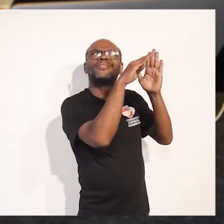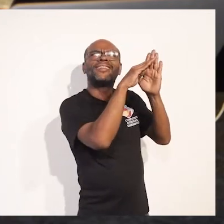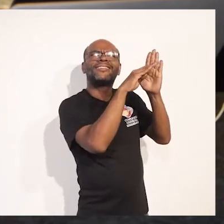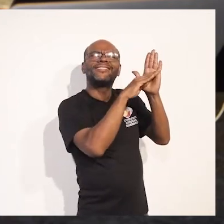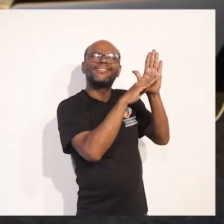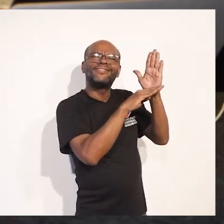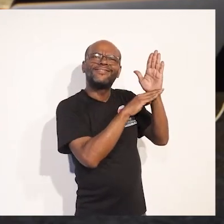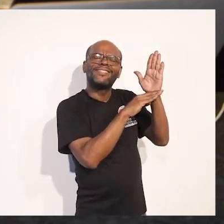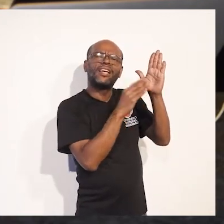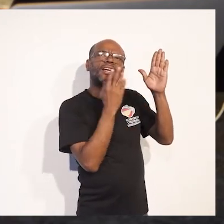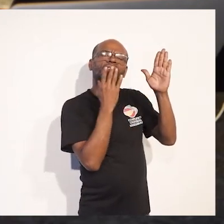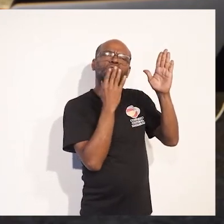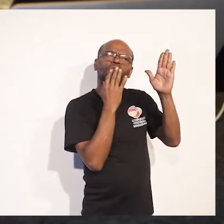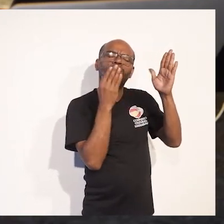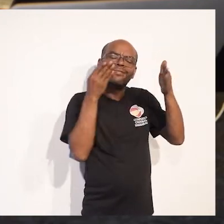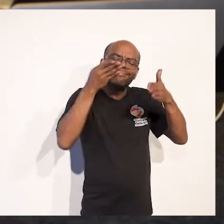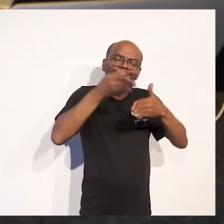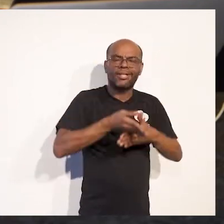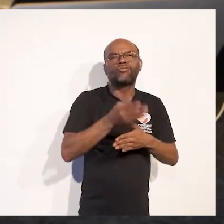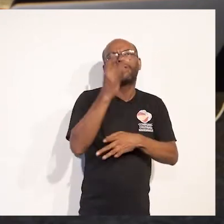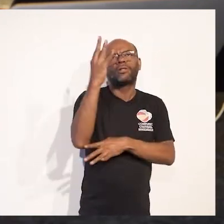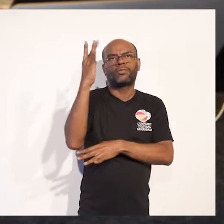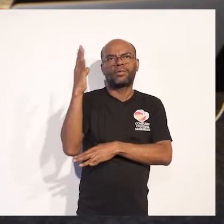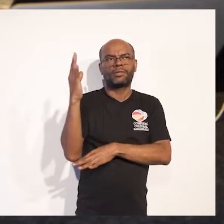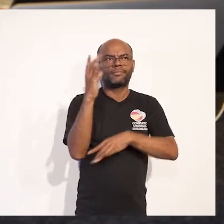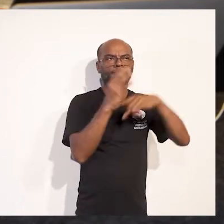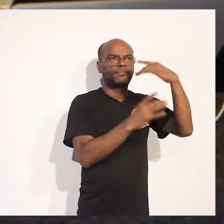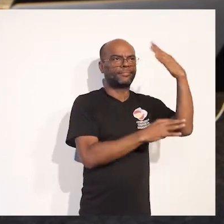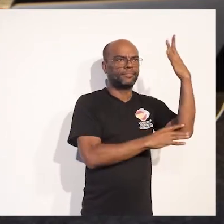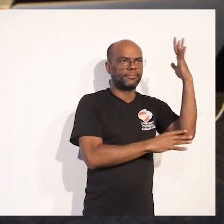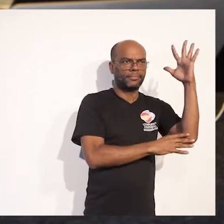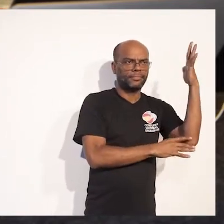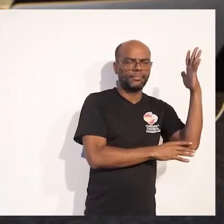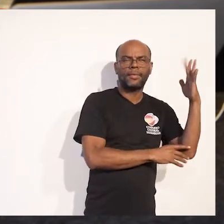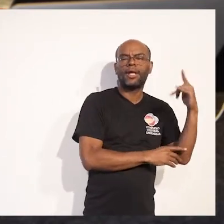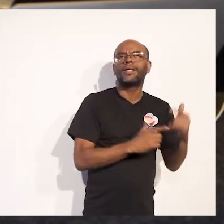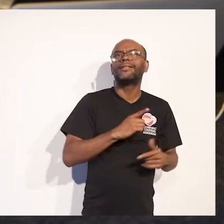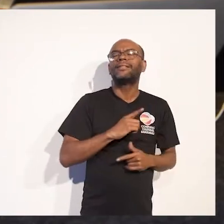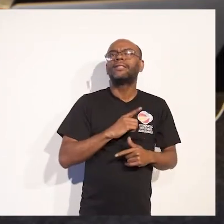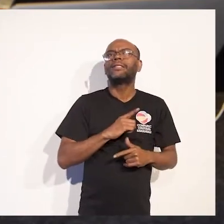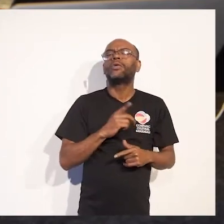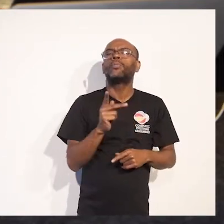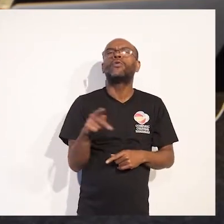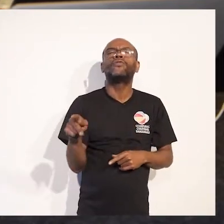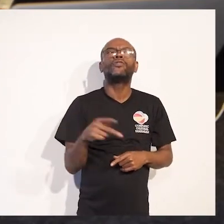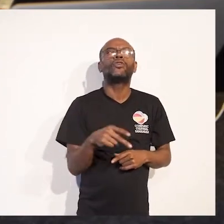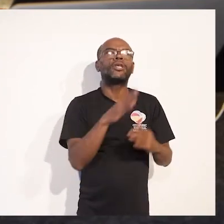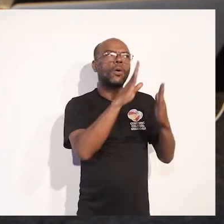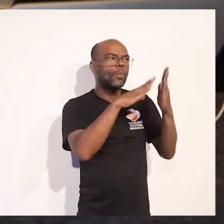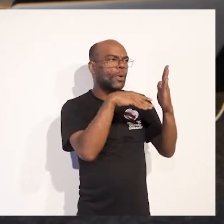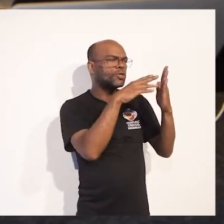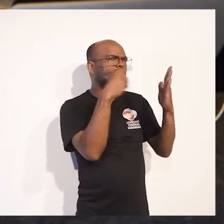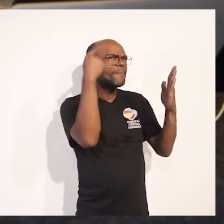dentro da natureza. Existe um professor que ele é artista plástico também e que ele é